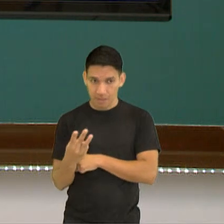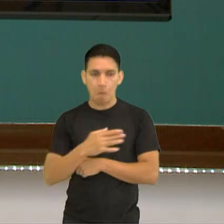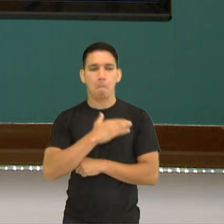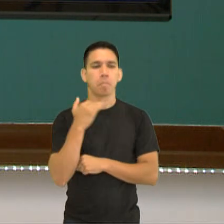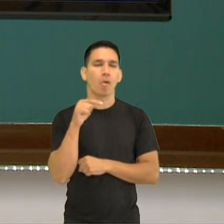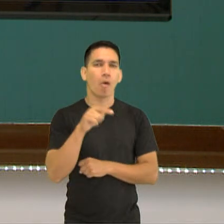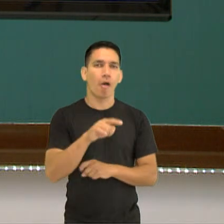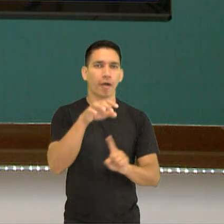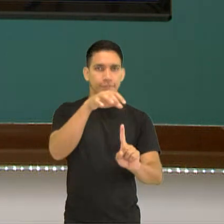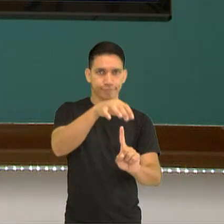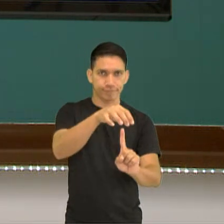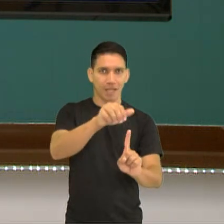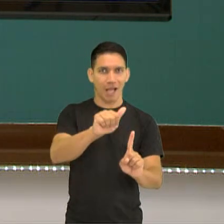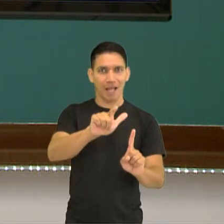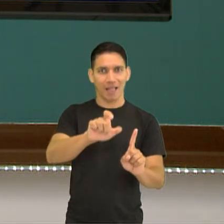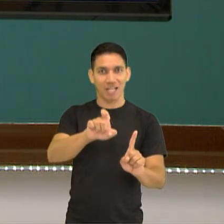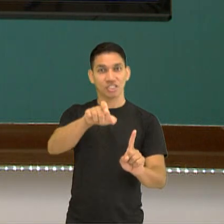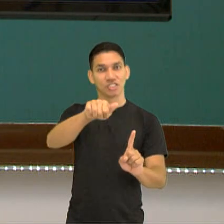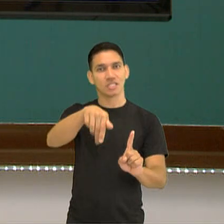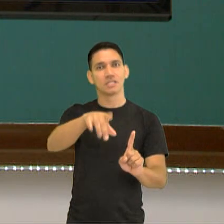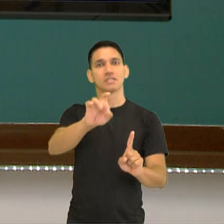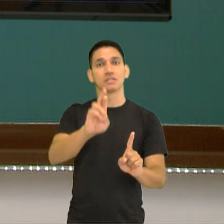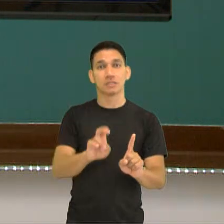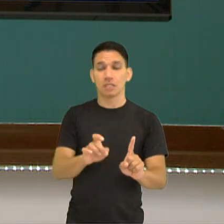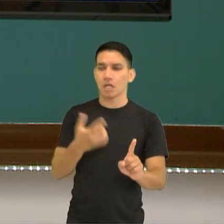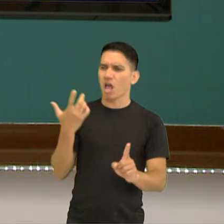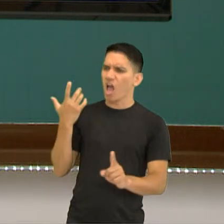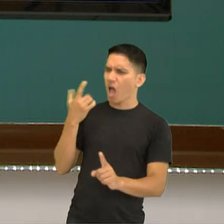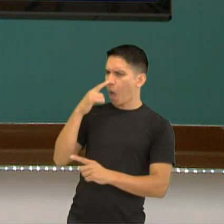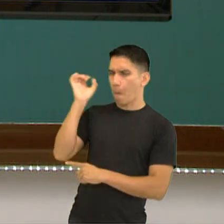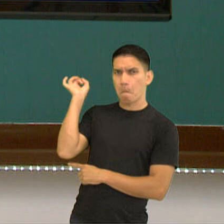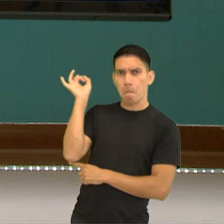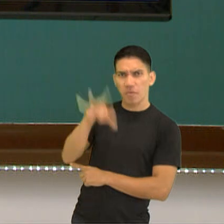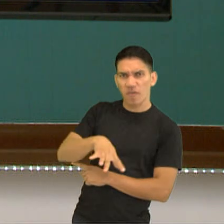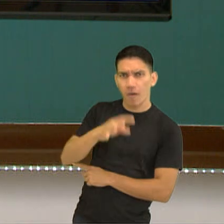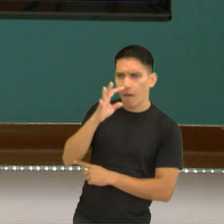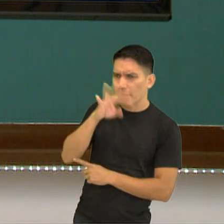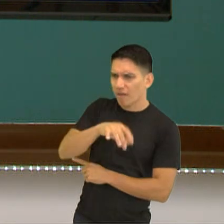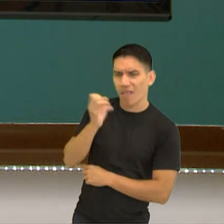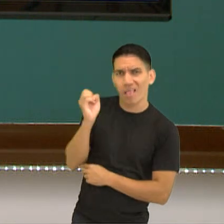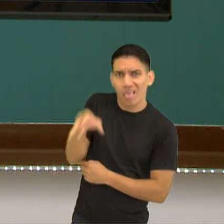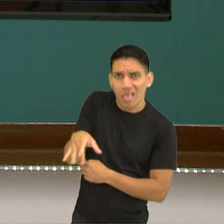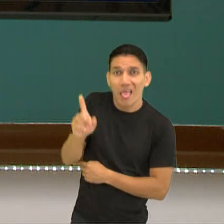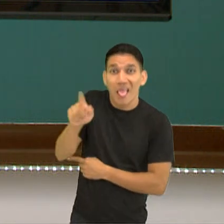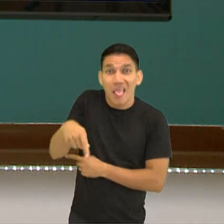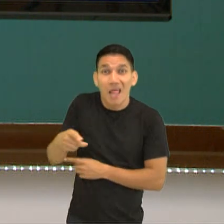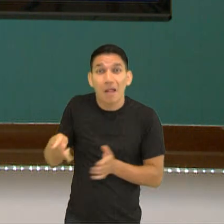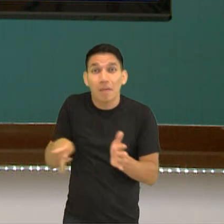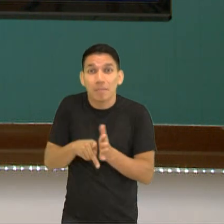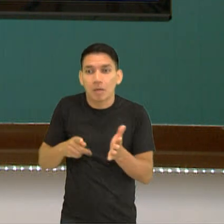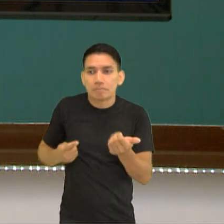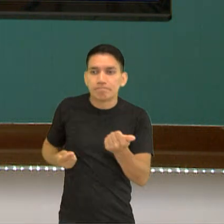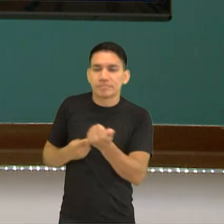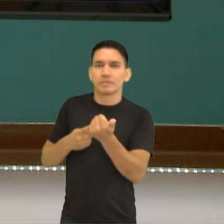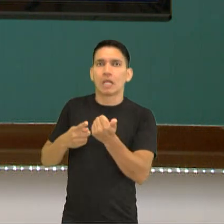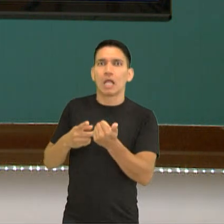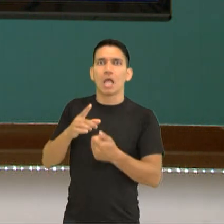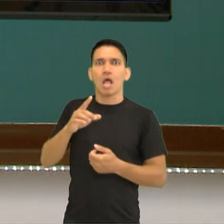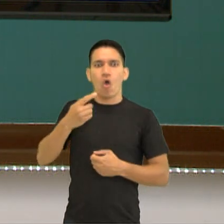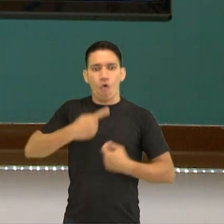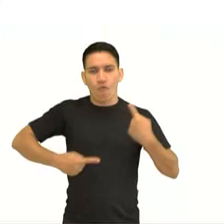Grande, Aristóteles foi acusado de ter apoiado o governo déspota de Alexandre e resolveu